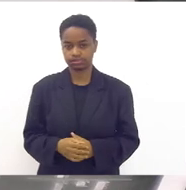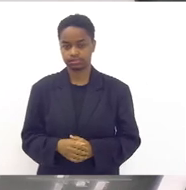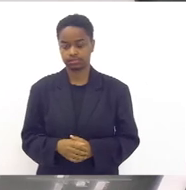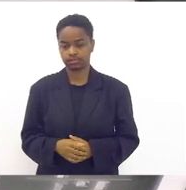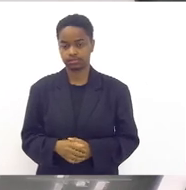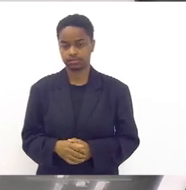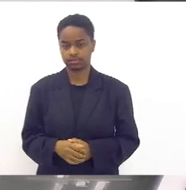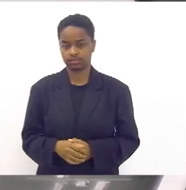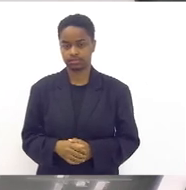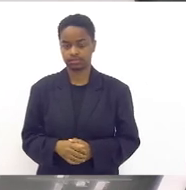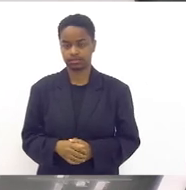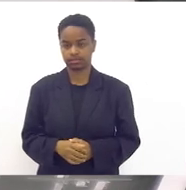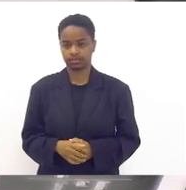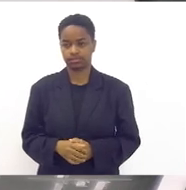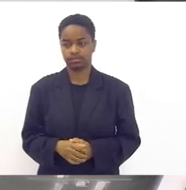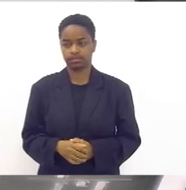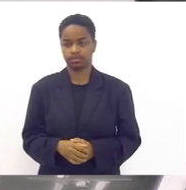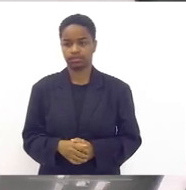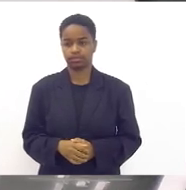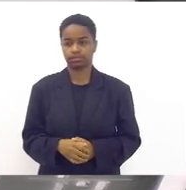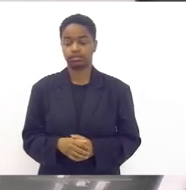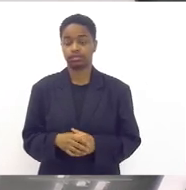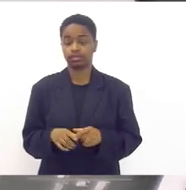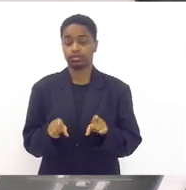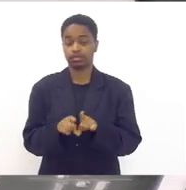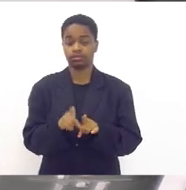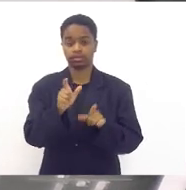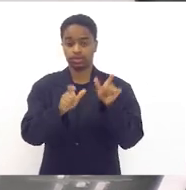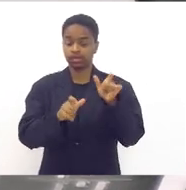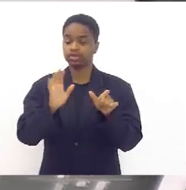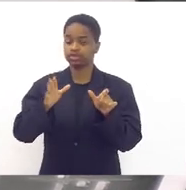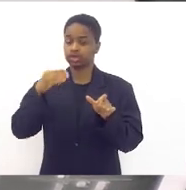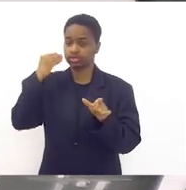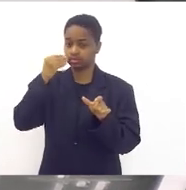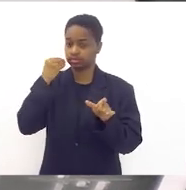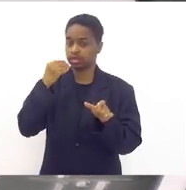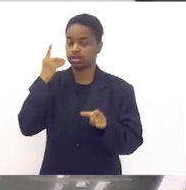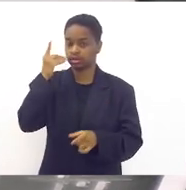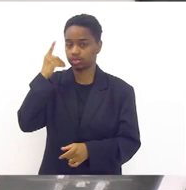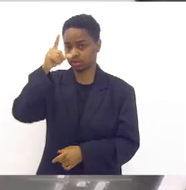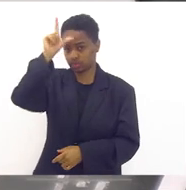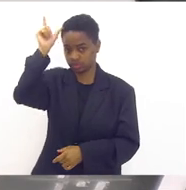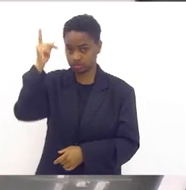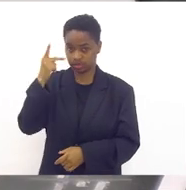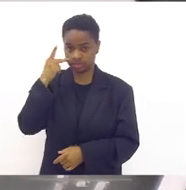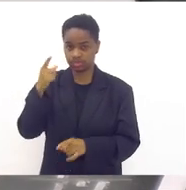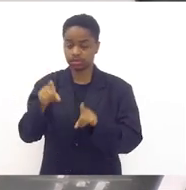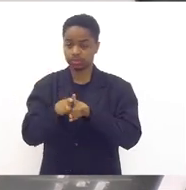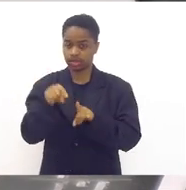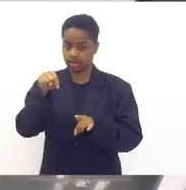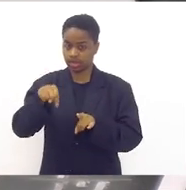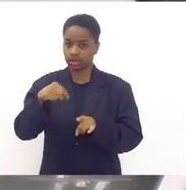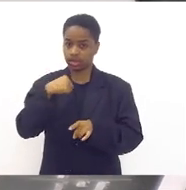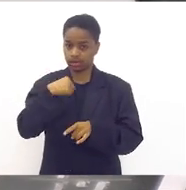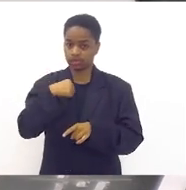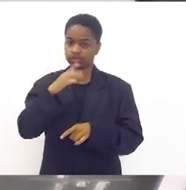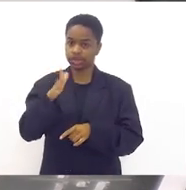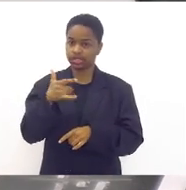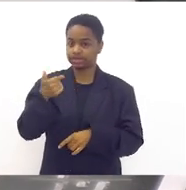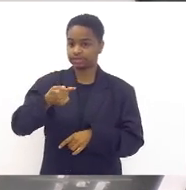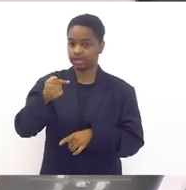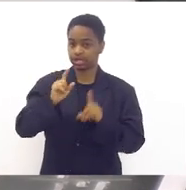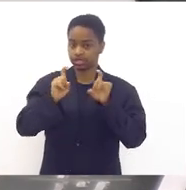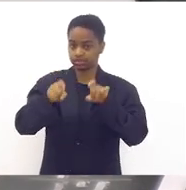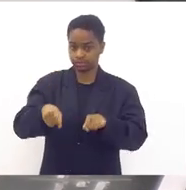E os mais antigos aqui, deputado Luiz Paulo e eu, né, eu já estou aqui no meu sétimo mandato, deputado Luiz Paulo e